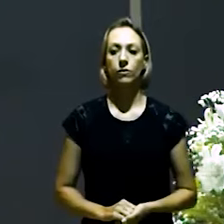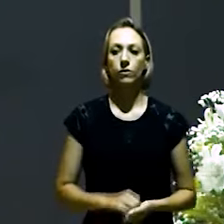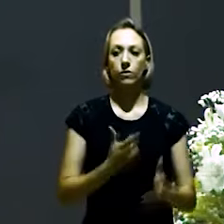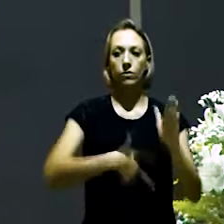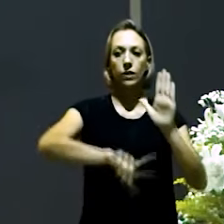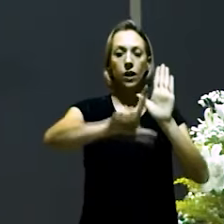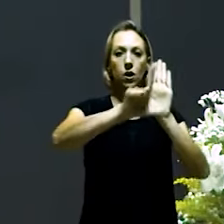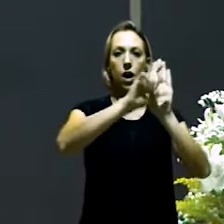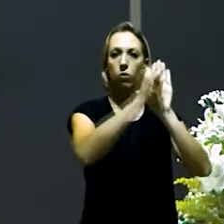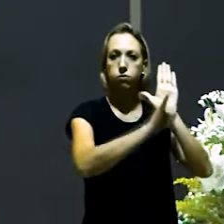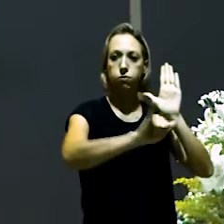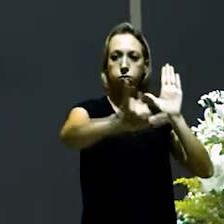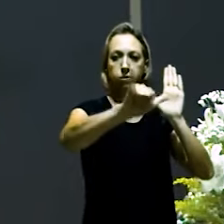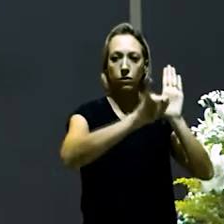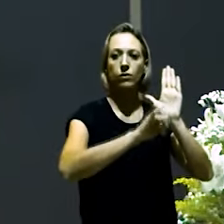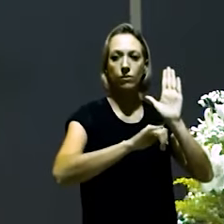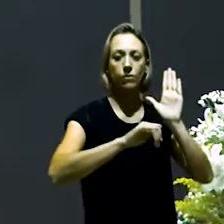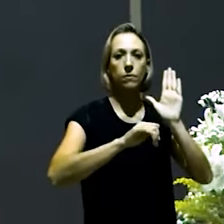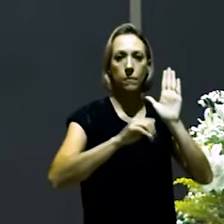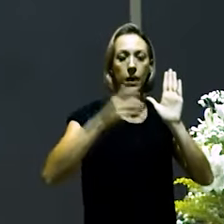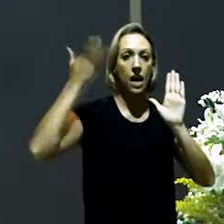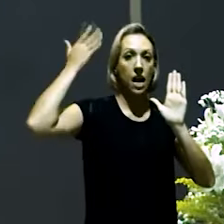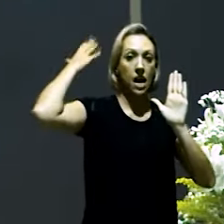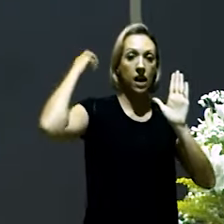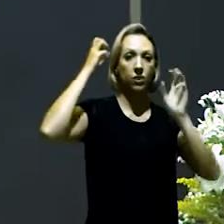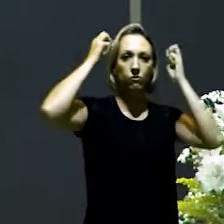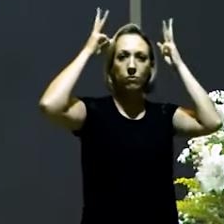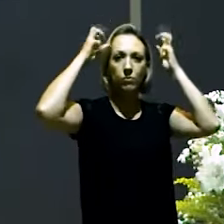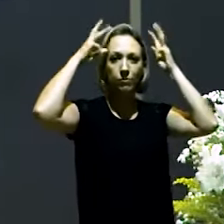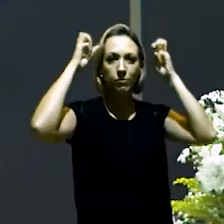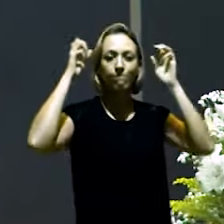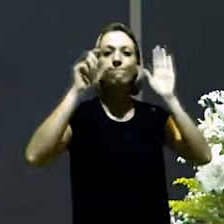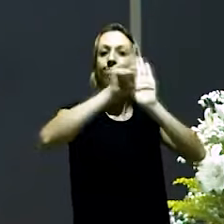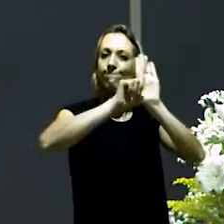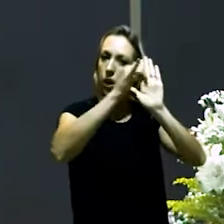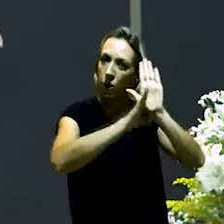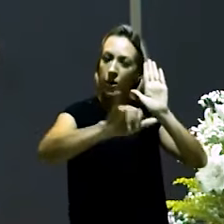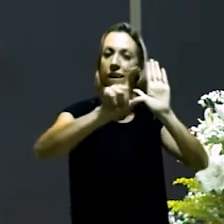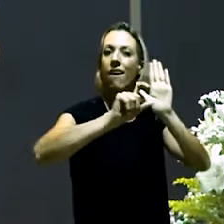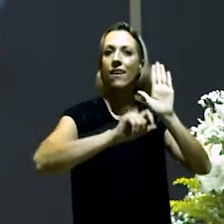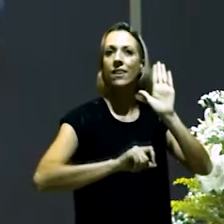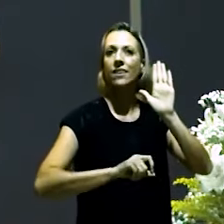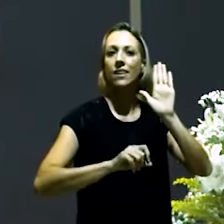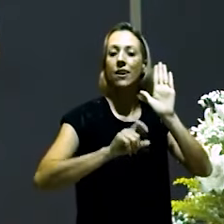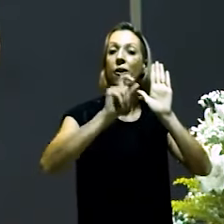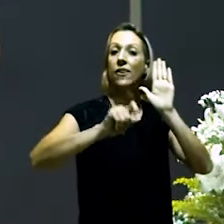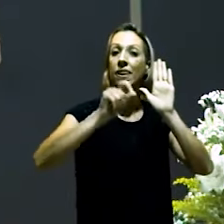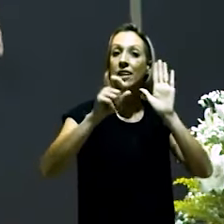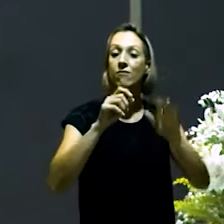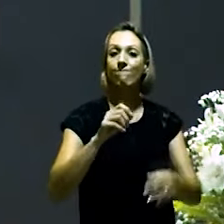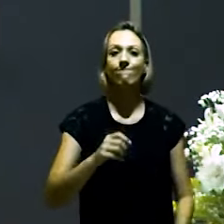quer e diz assim: eu não consigo, eu não posso cumprir a lei, eu não posso não matar,